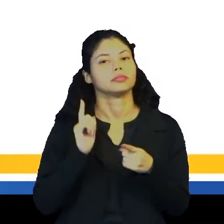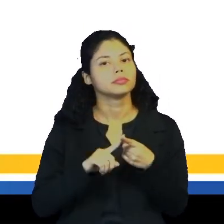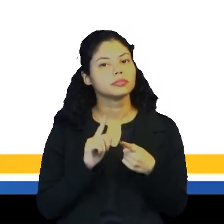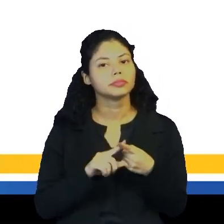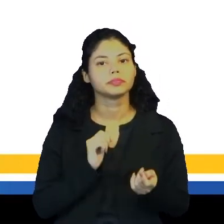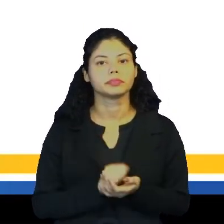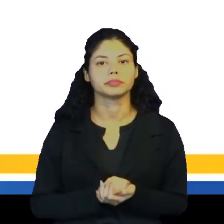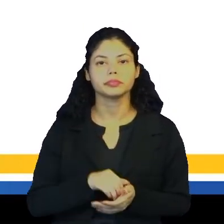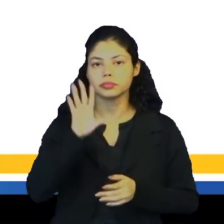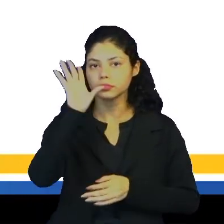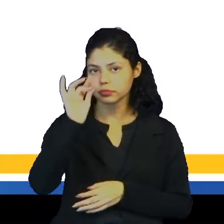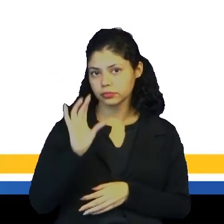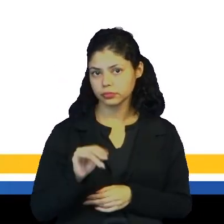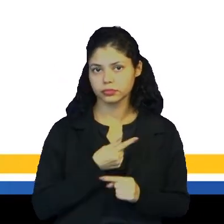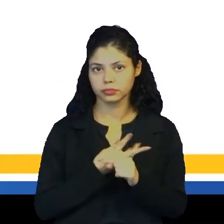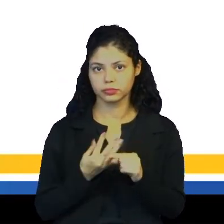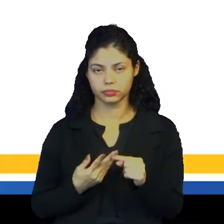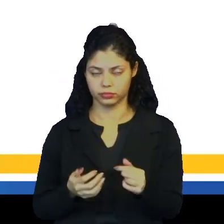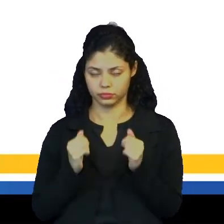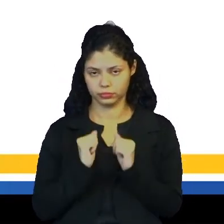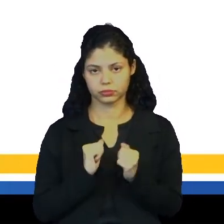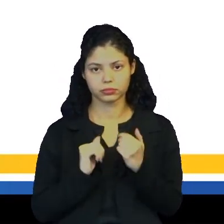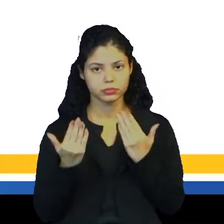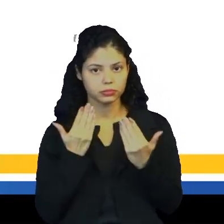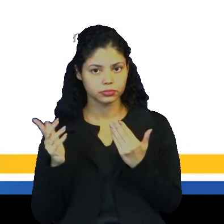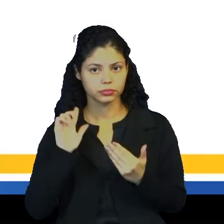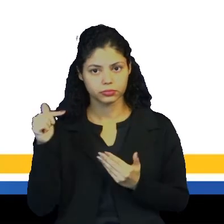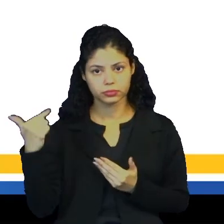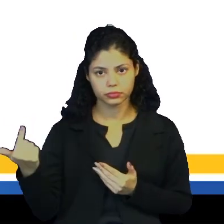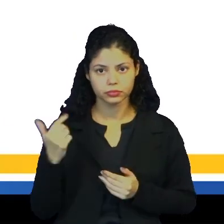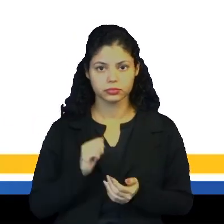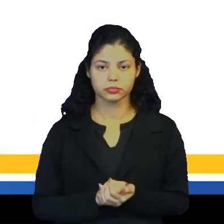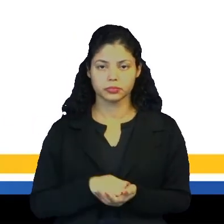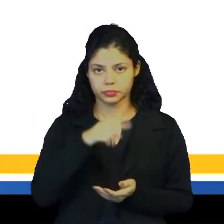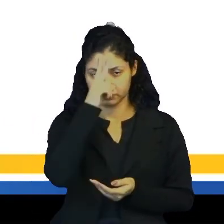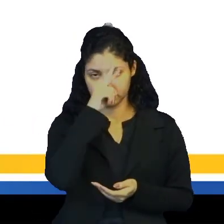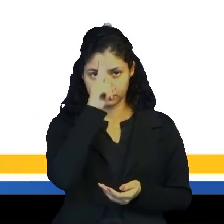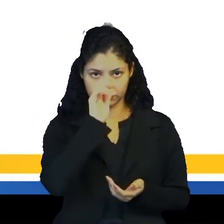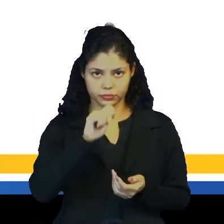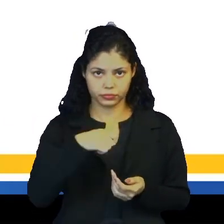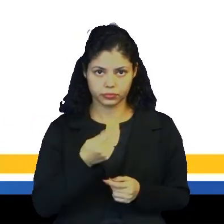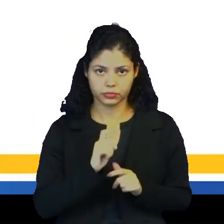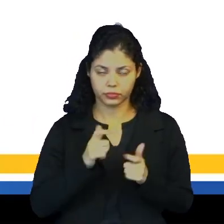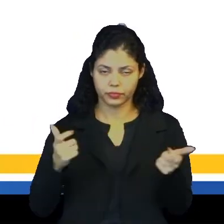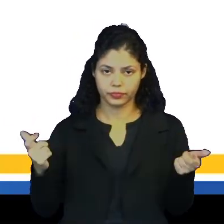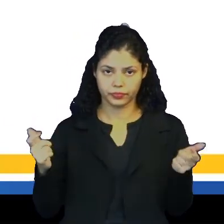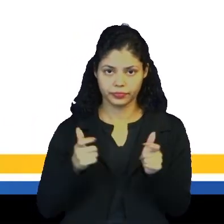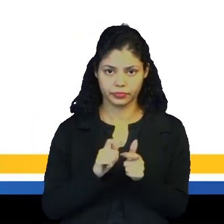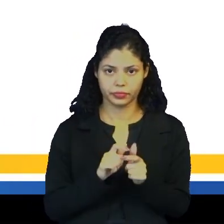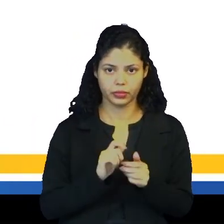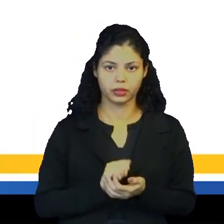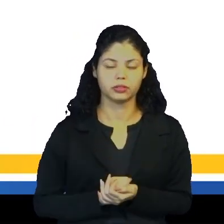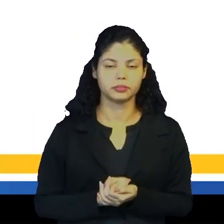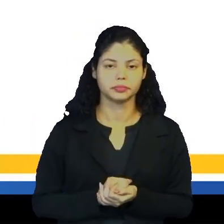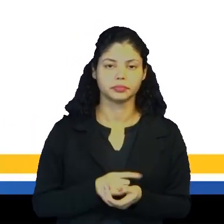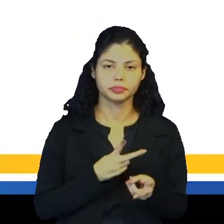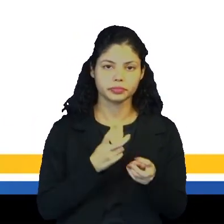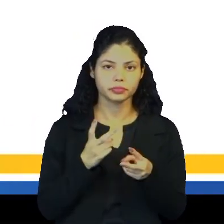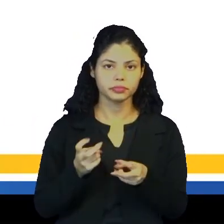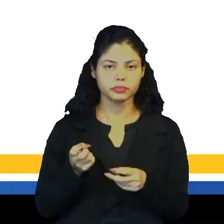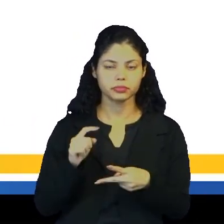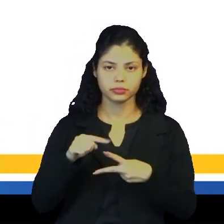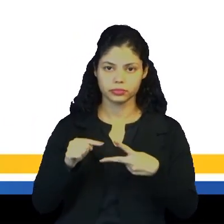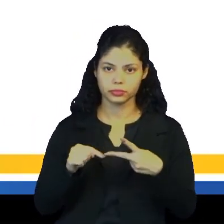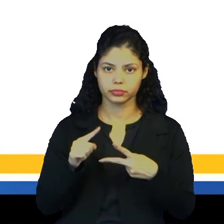Por quê? Porque cada uma fração nós podemos comparar com a outra, lembra? Pelo símbolo do maior ou menor. Percebam